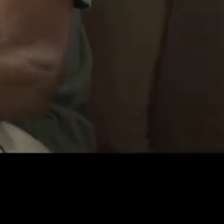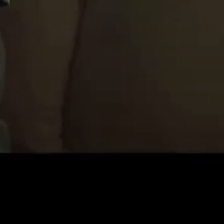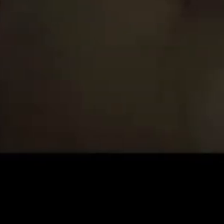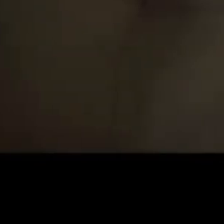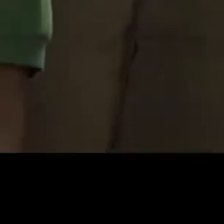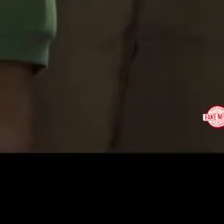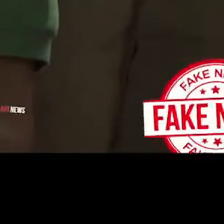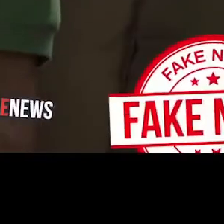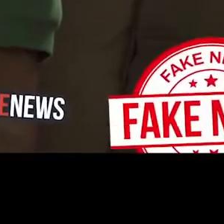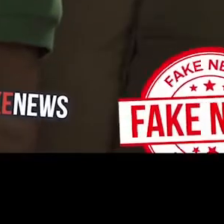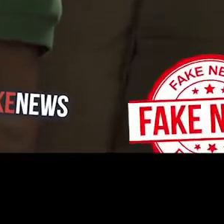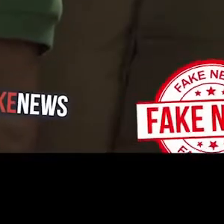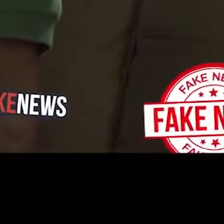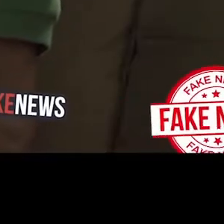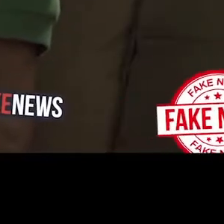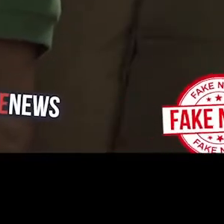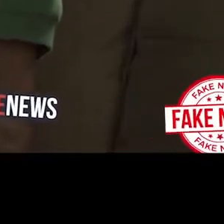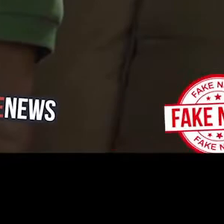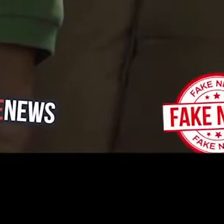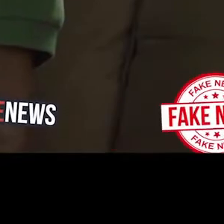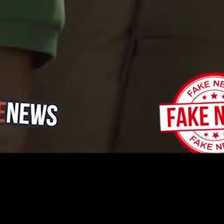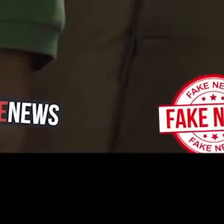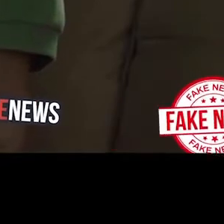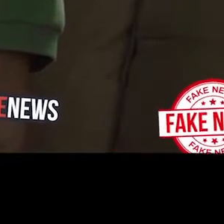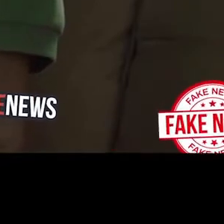pode ser fatal.